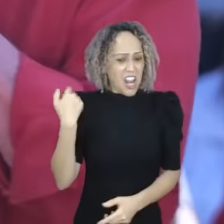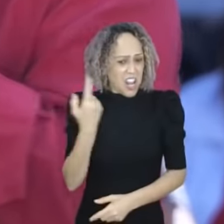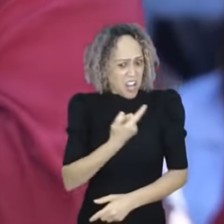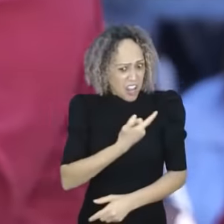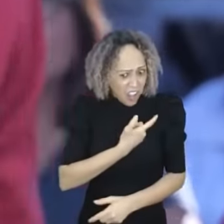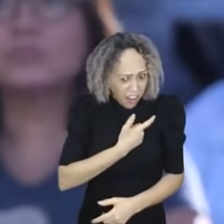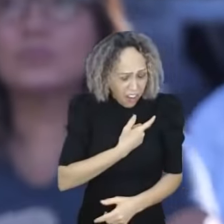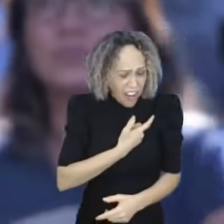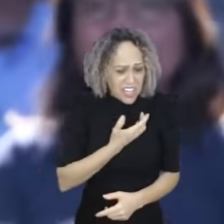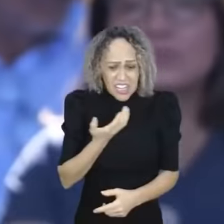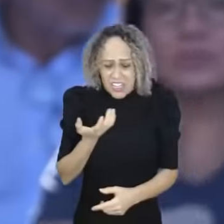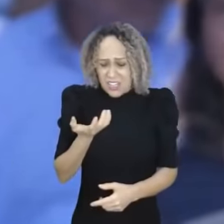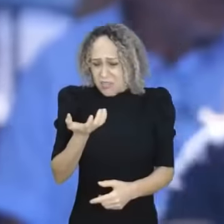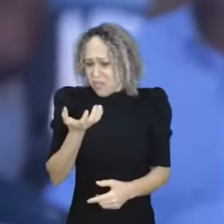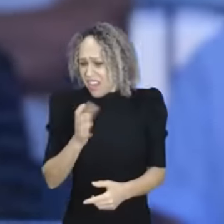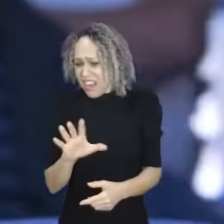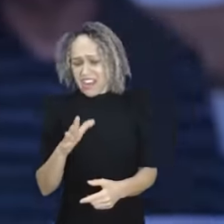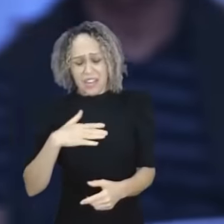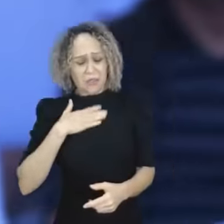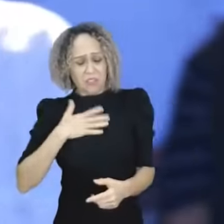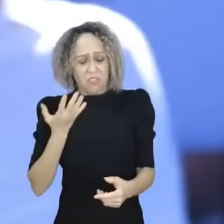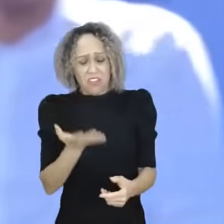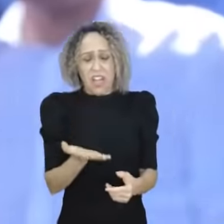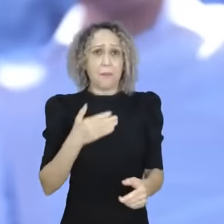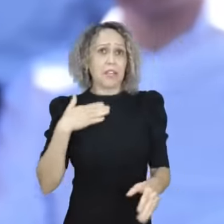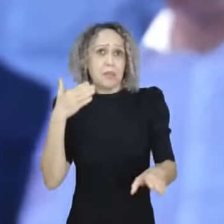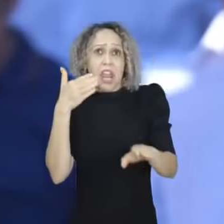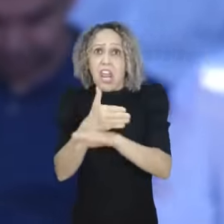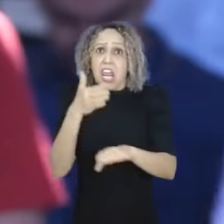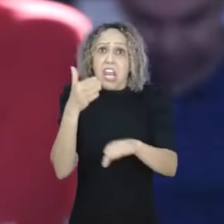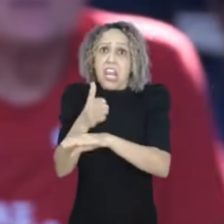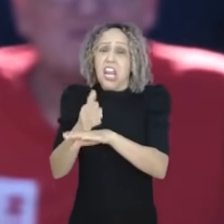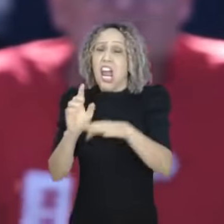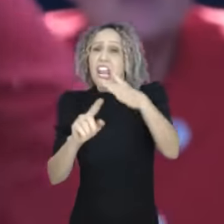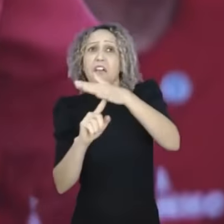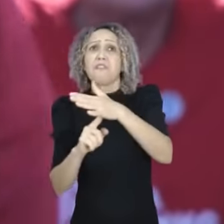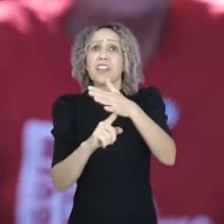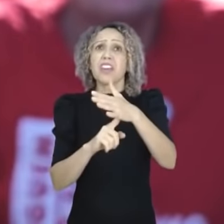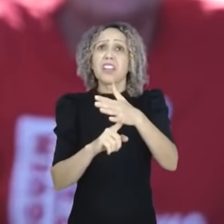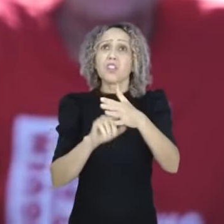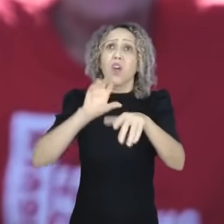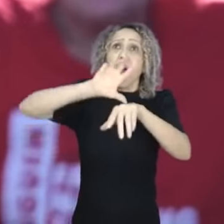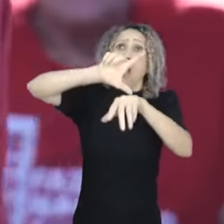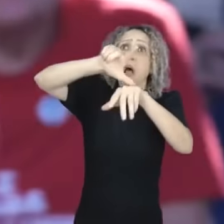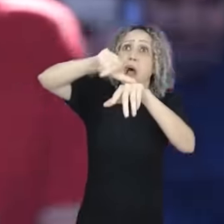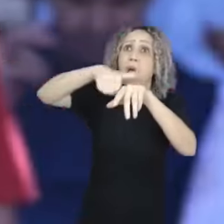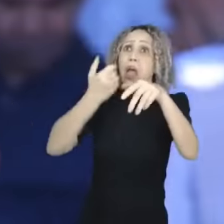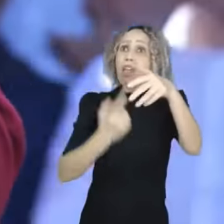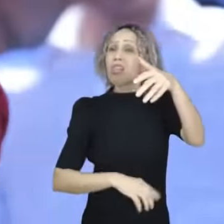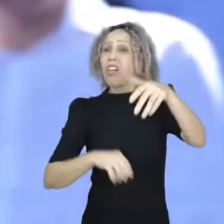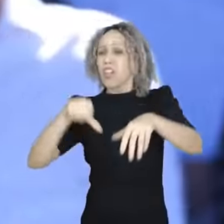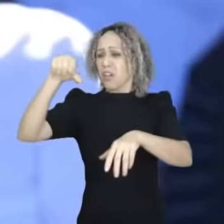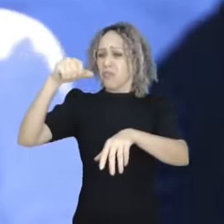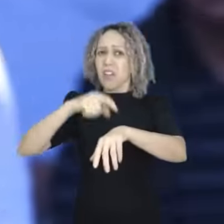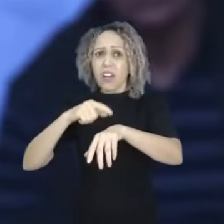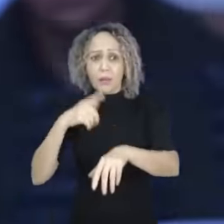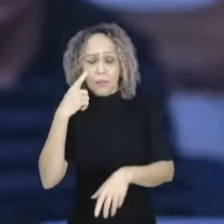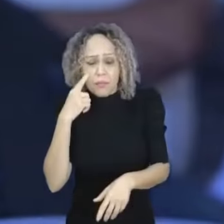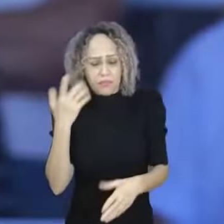Nós gostaríamos de ir na feira às 9 horas da manhã para pegar a melhor laranja, a melhor mexerica, o